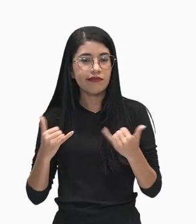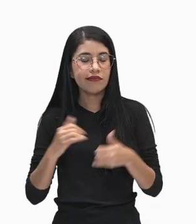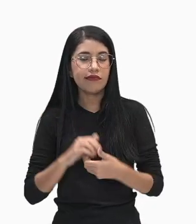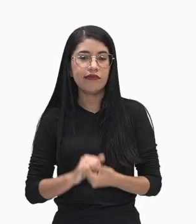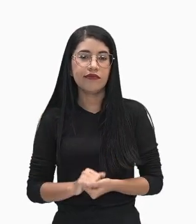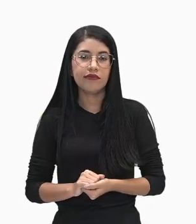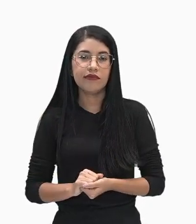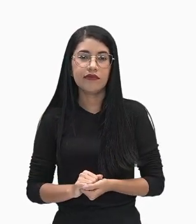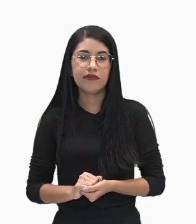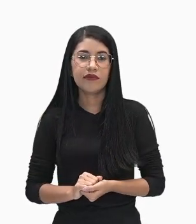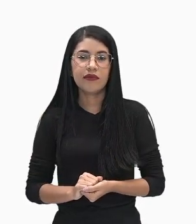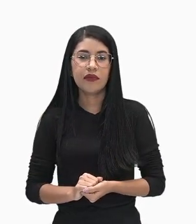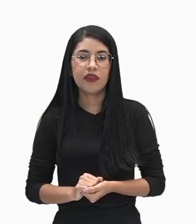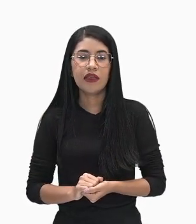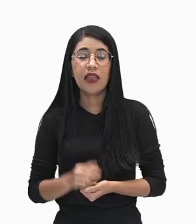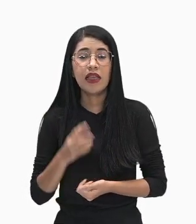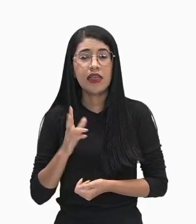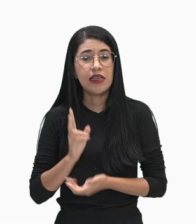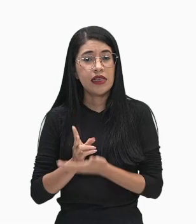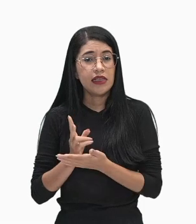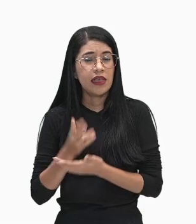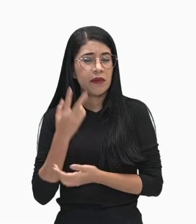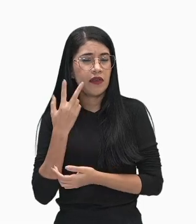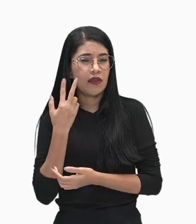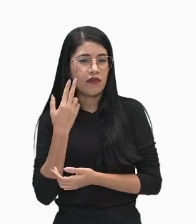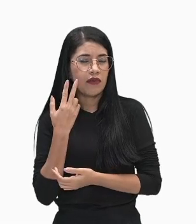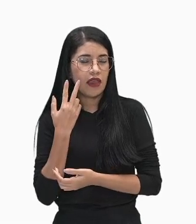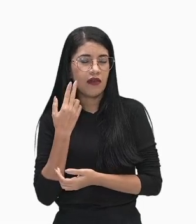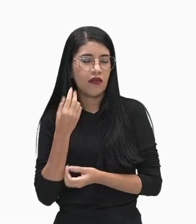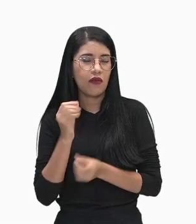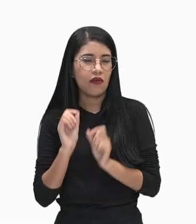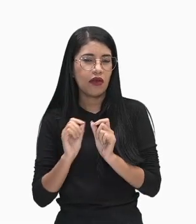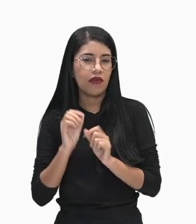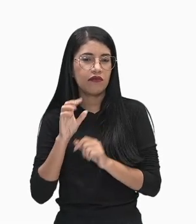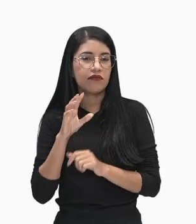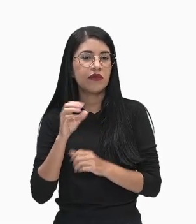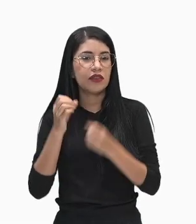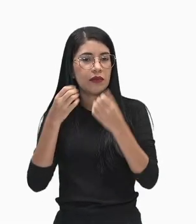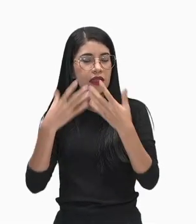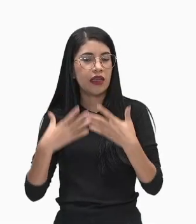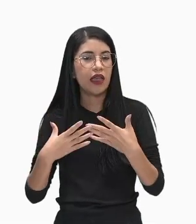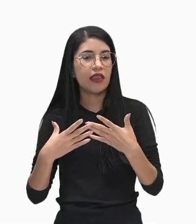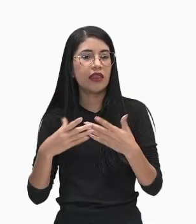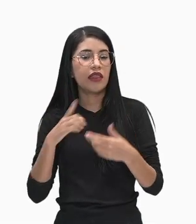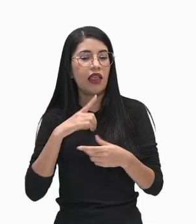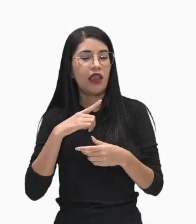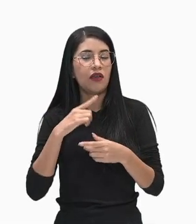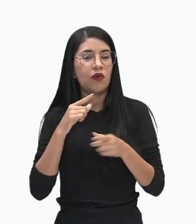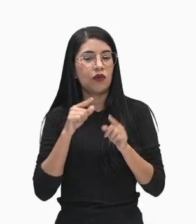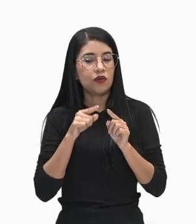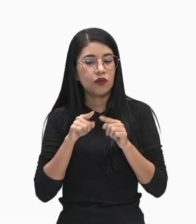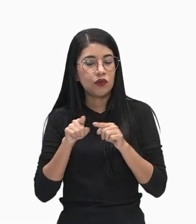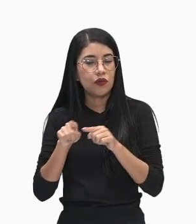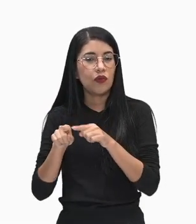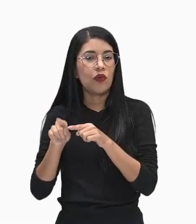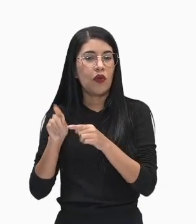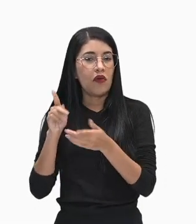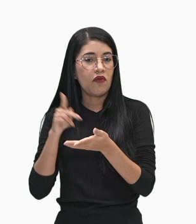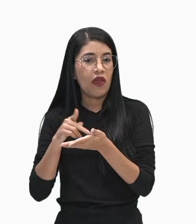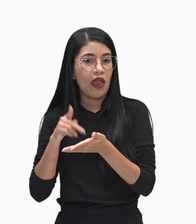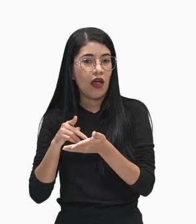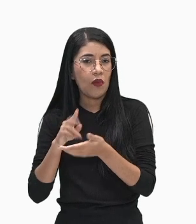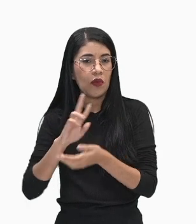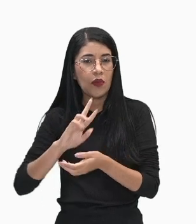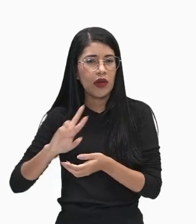temos o sentido convencional e o sentido real da corrente elétrica. Porque logo que se